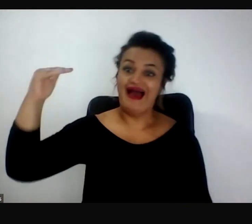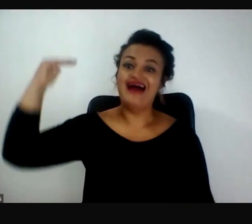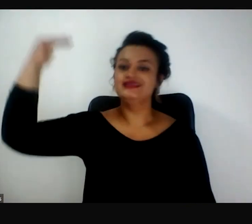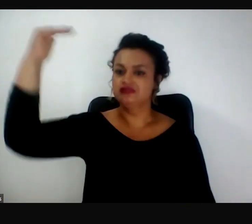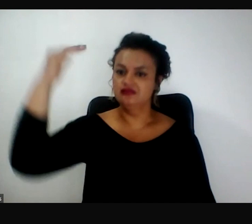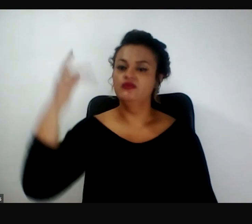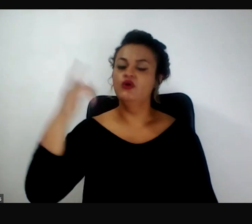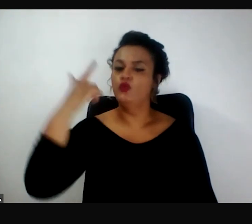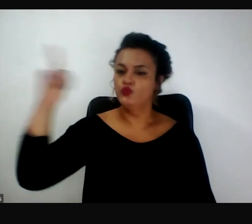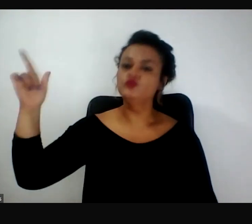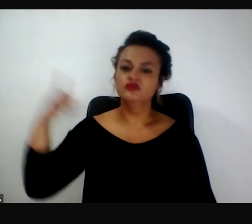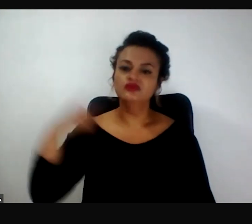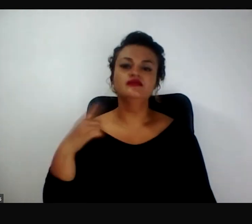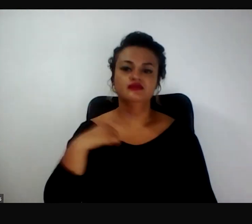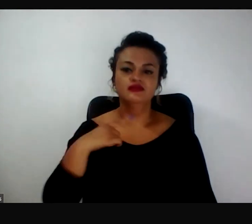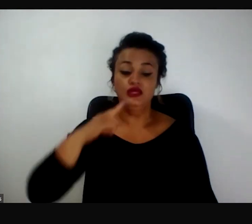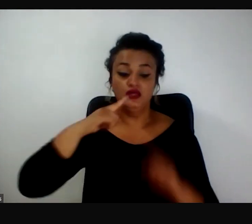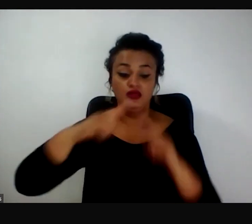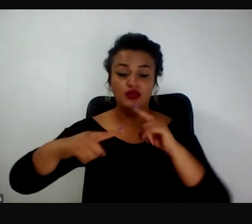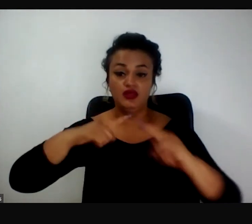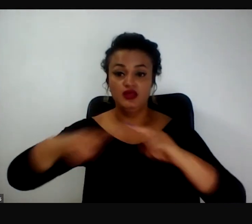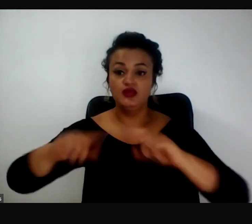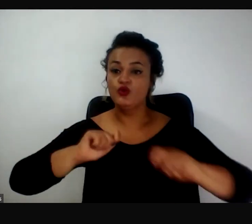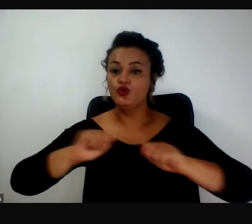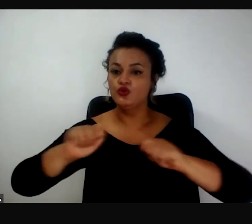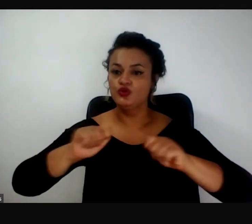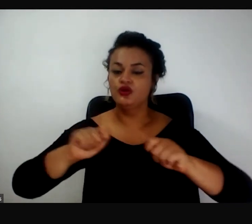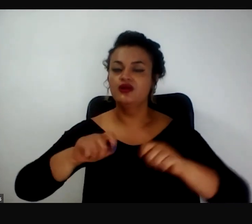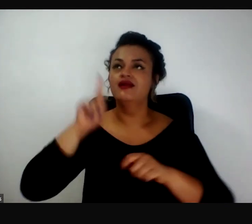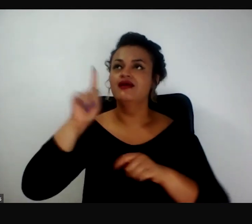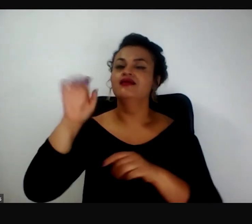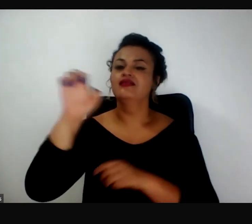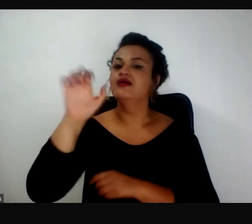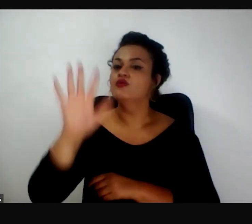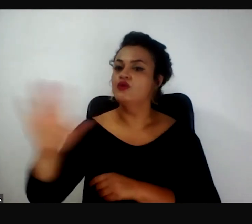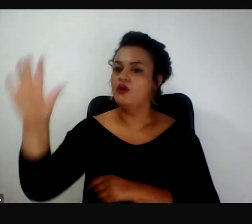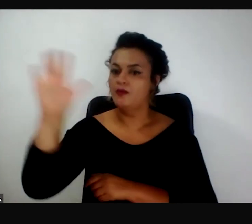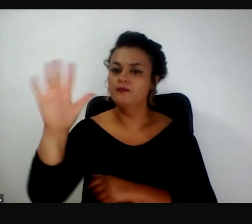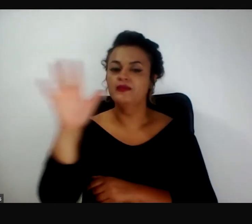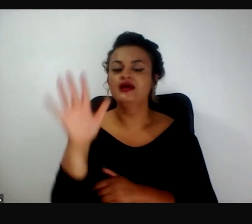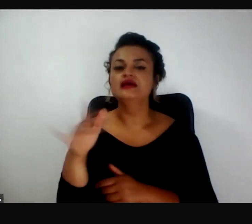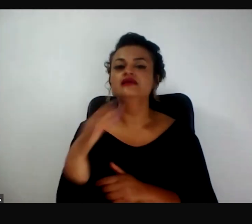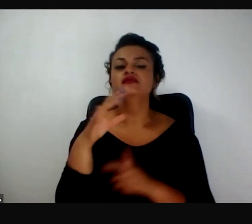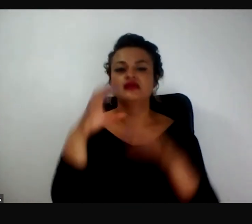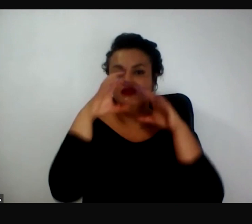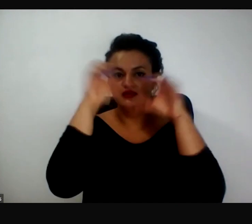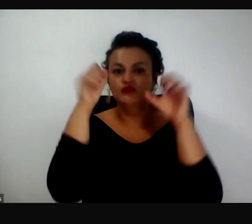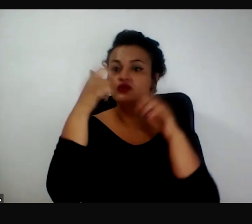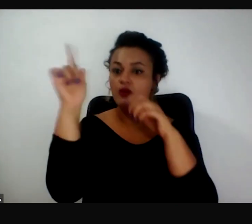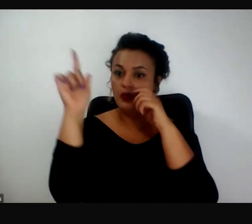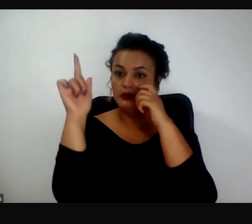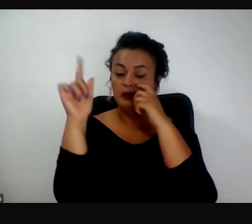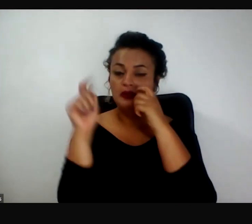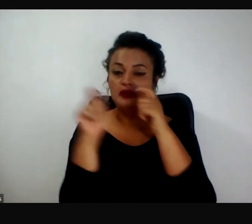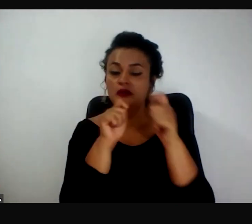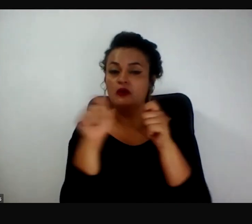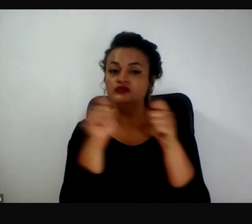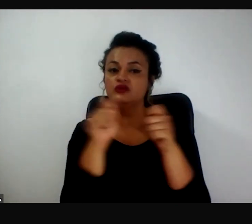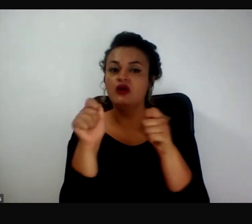Tribunal que controla a convencionalidade na Europa e temos também um Tribunal que controla,